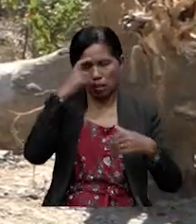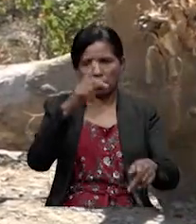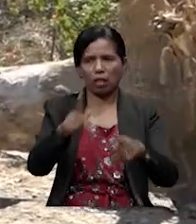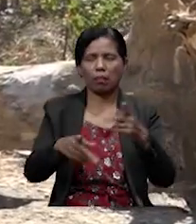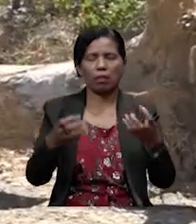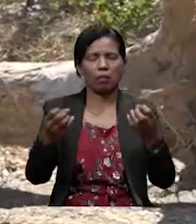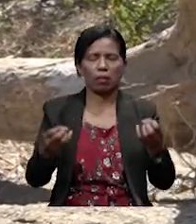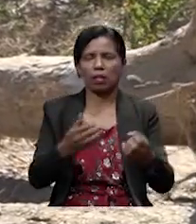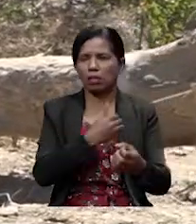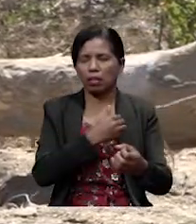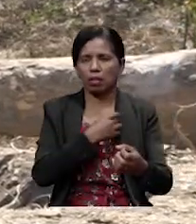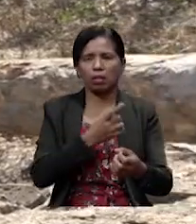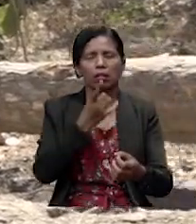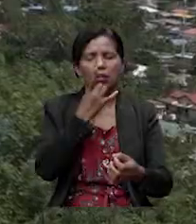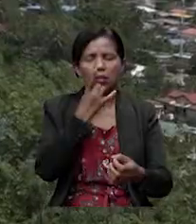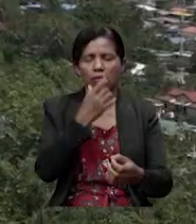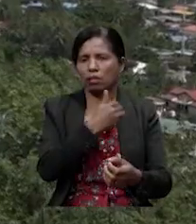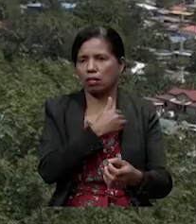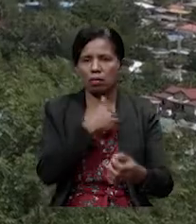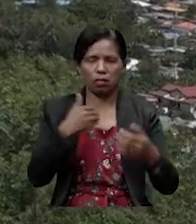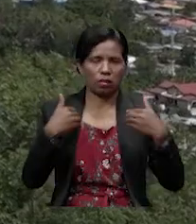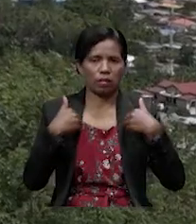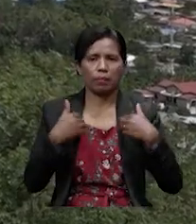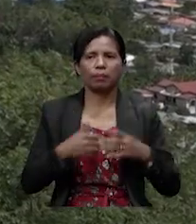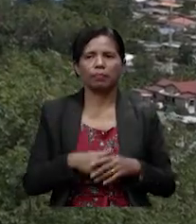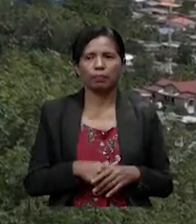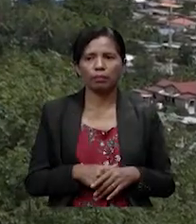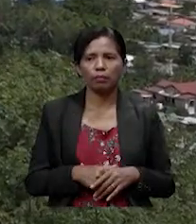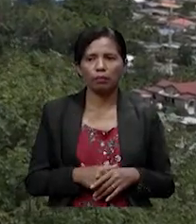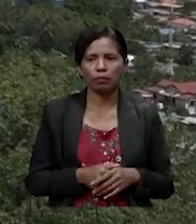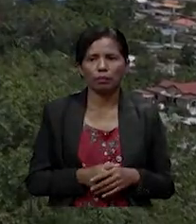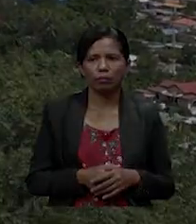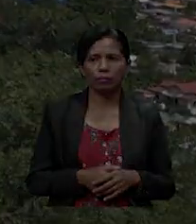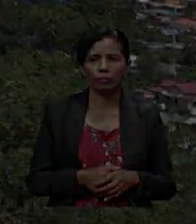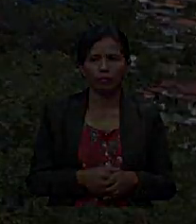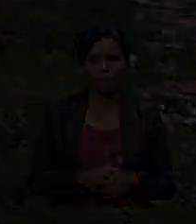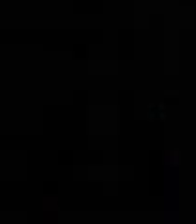haleri kela kona ba eletricidade. Zaimu dos Santos, Felicitas Borges, GMN.